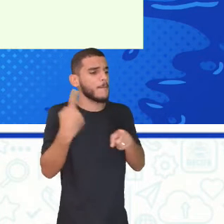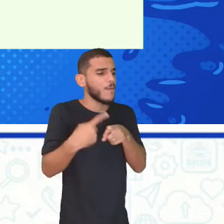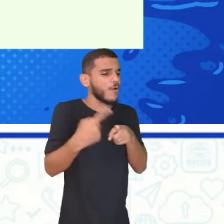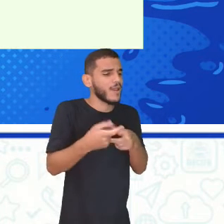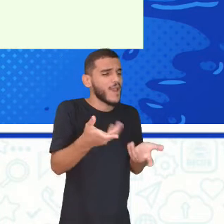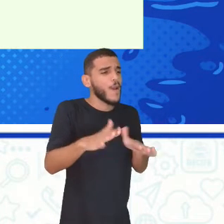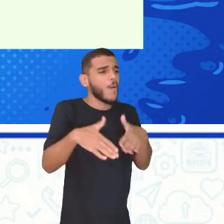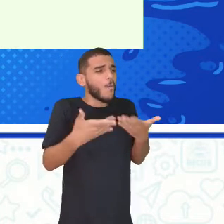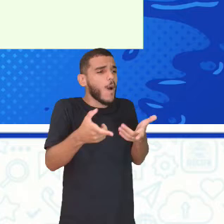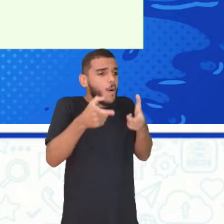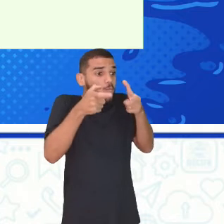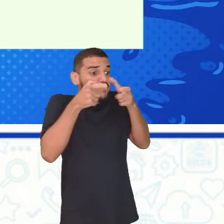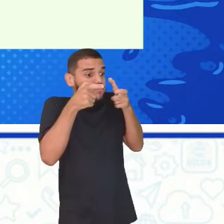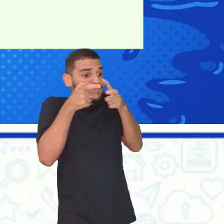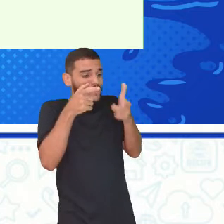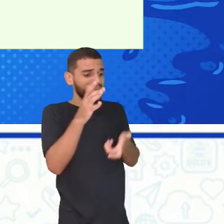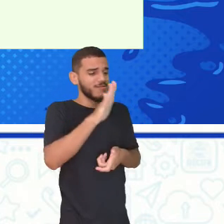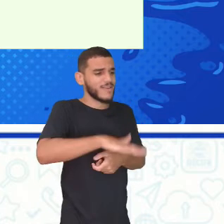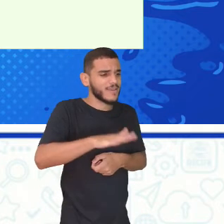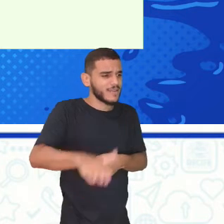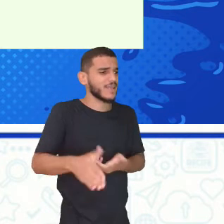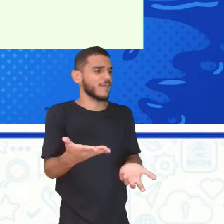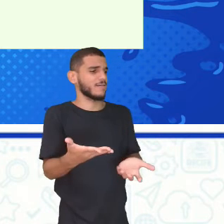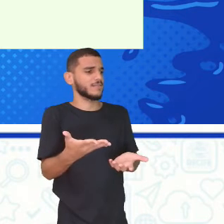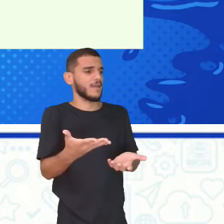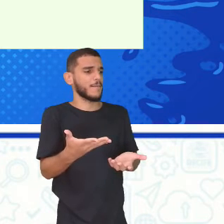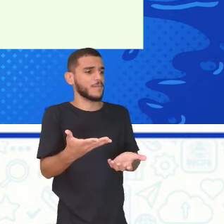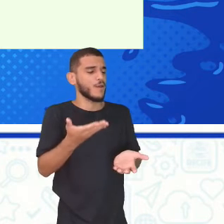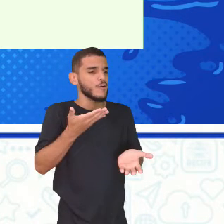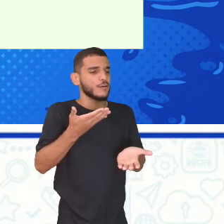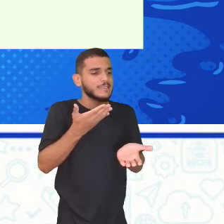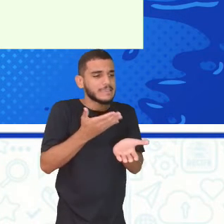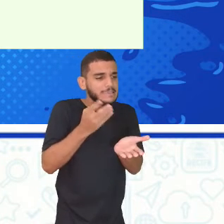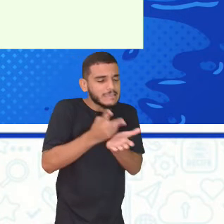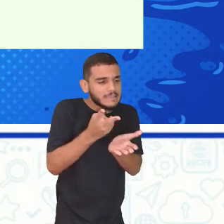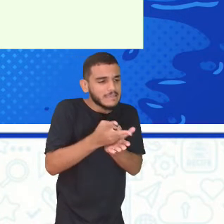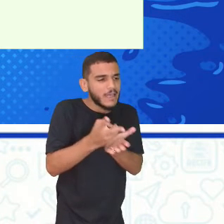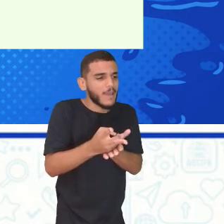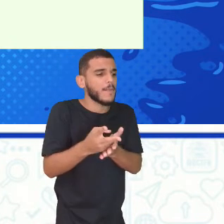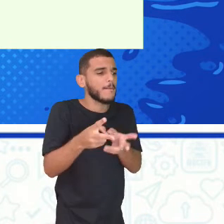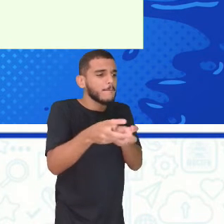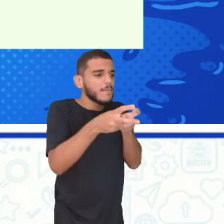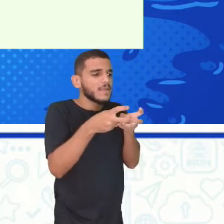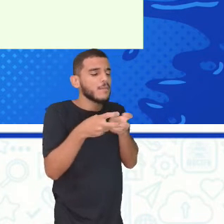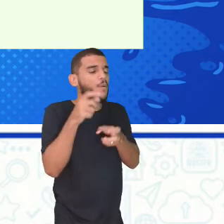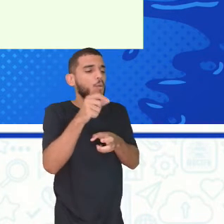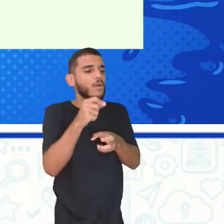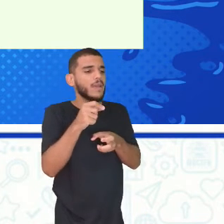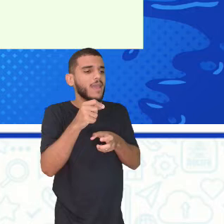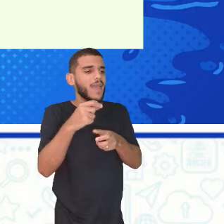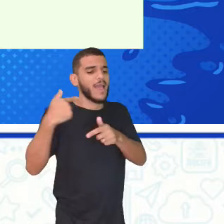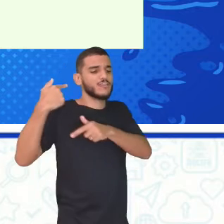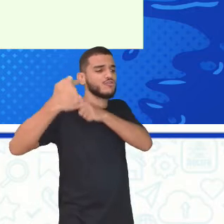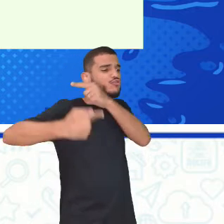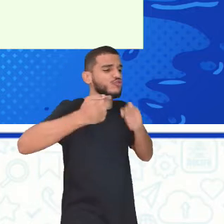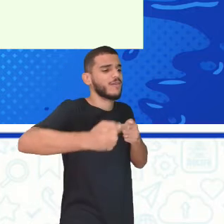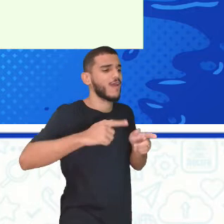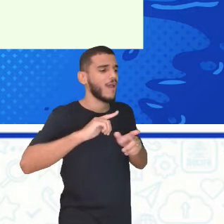crianças. Acompanhamos as mudanças naturais de geração para geração. Então, percebemos aqui